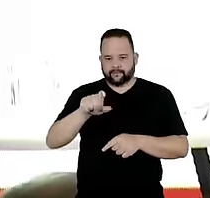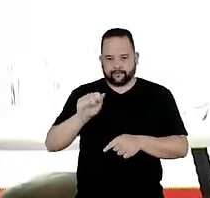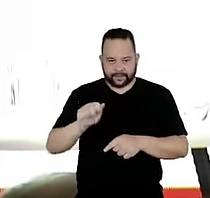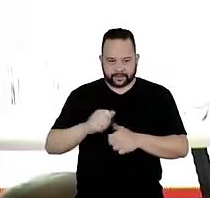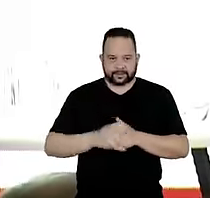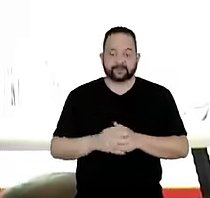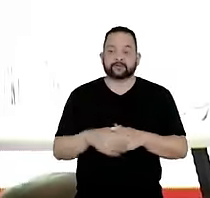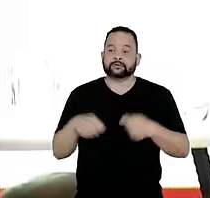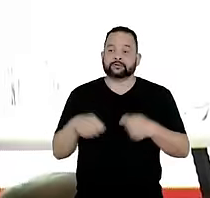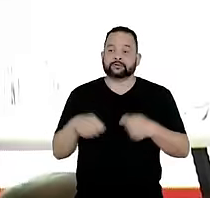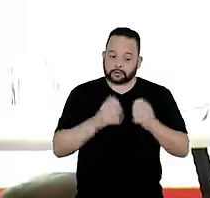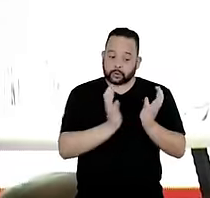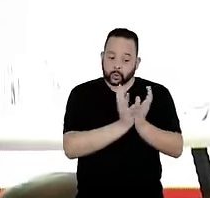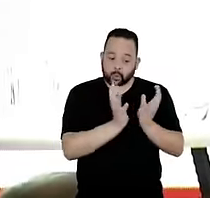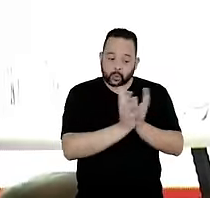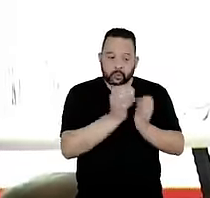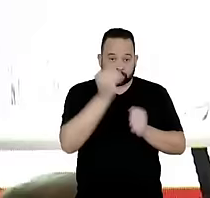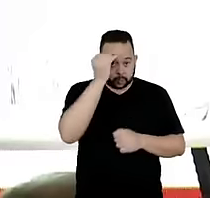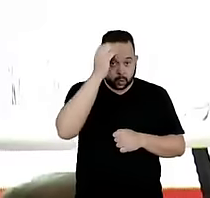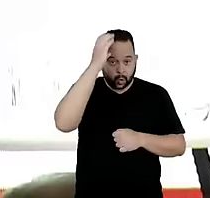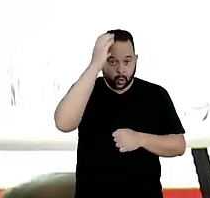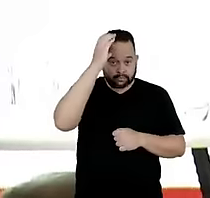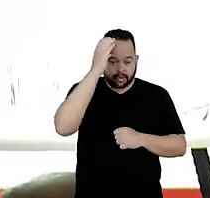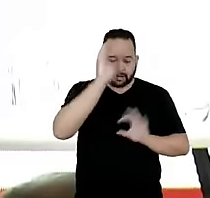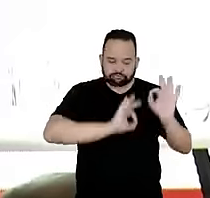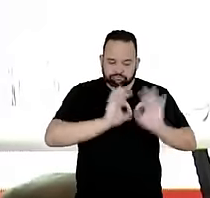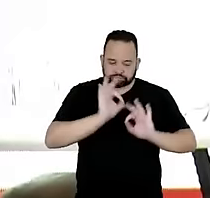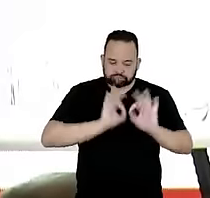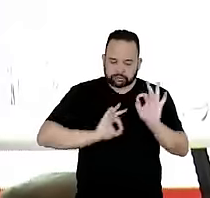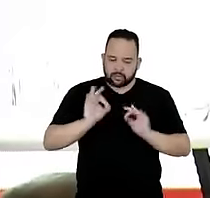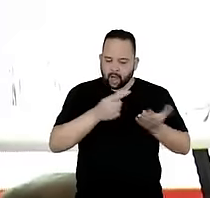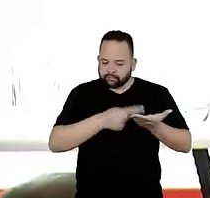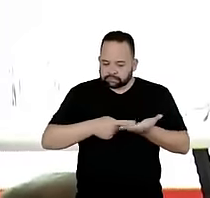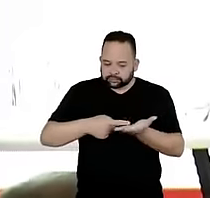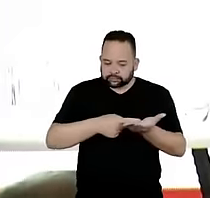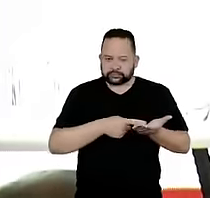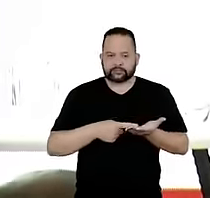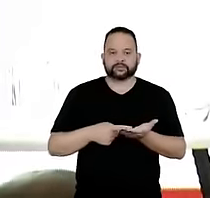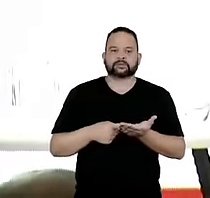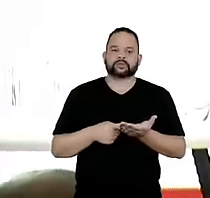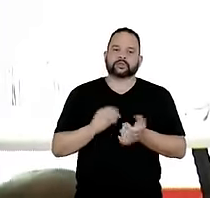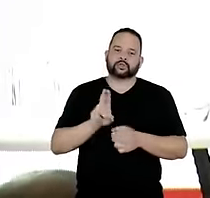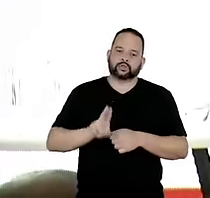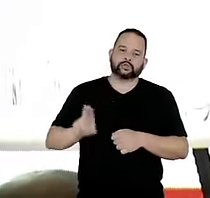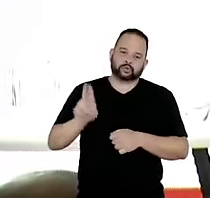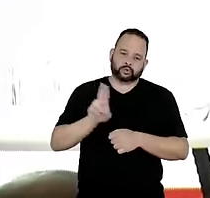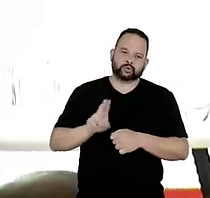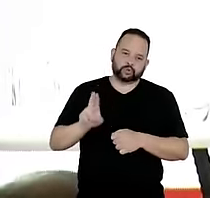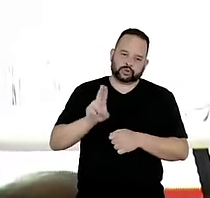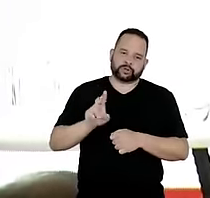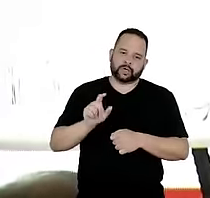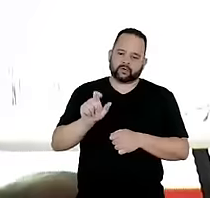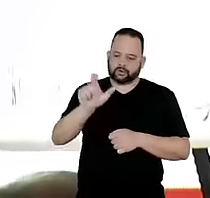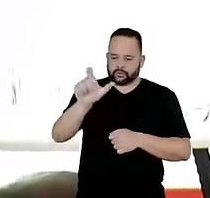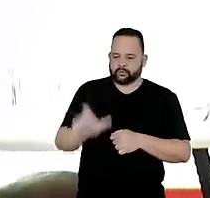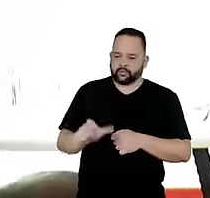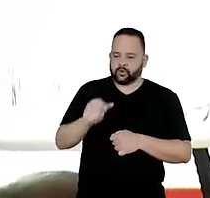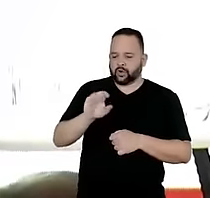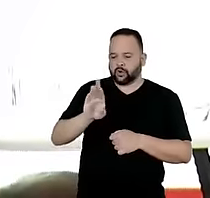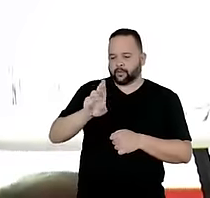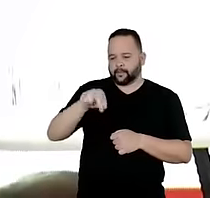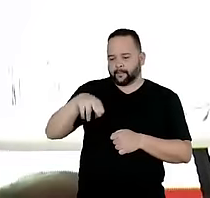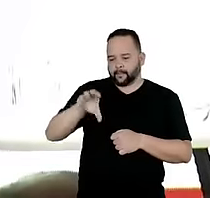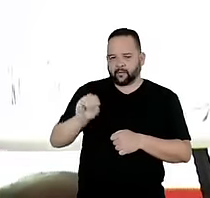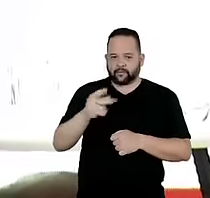preparada para isso processos muito bem definidos e obviamente utilizar esse ponto que o Bruno falou que é o mercado secundário para permitir você mudar de opinião se você acha que algum